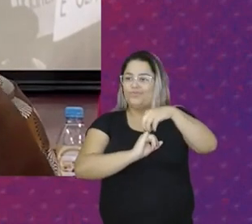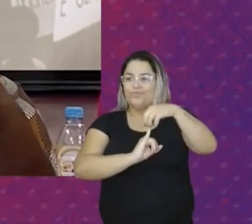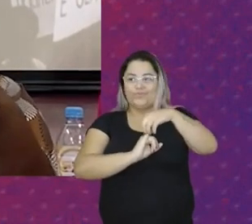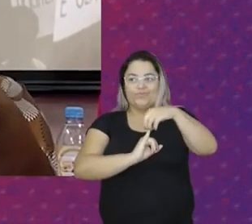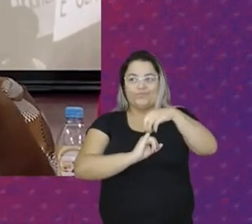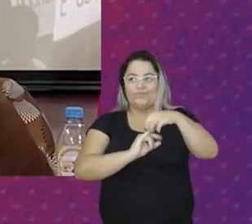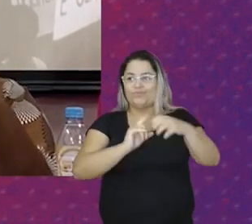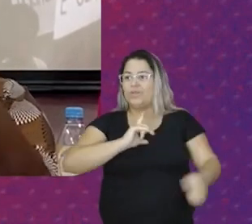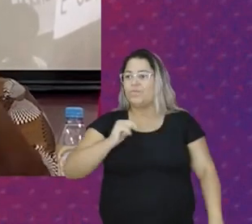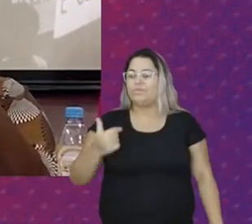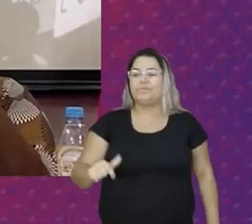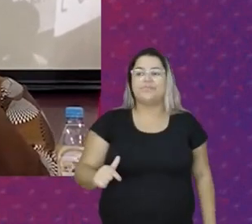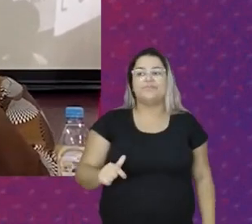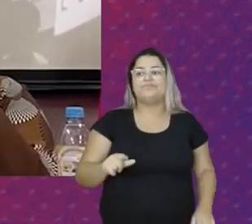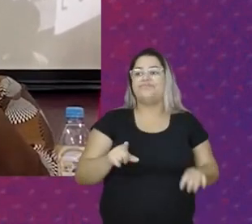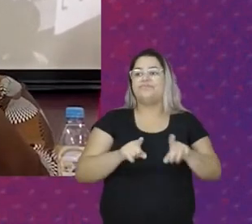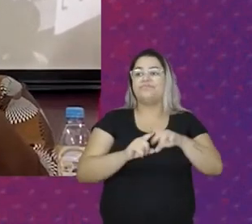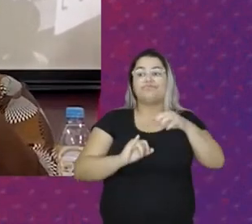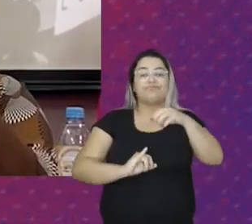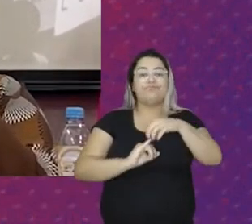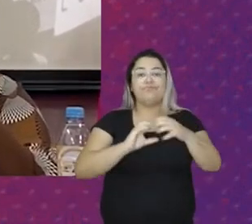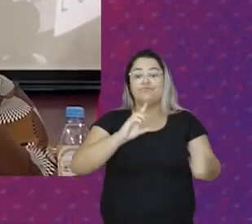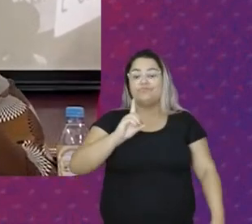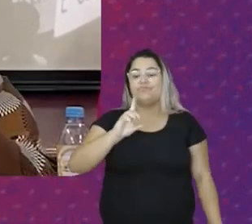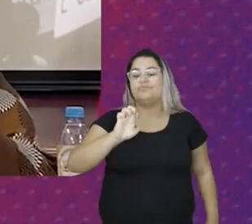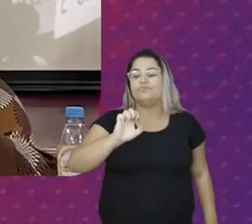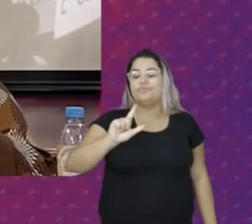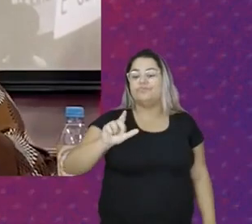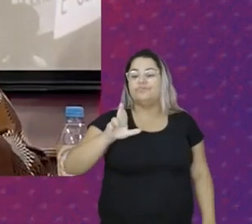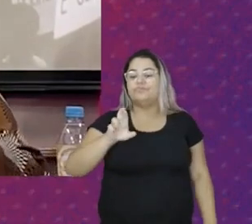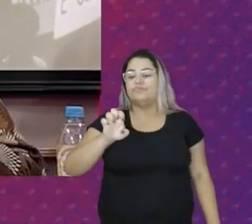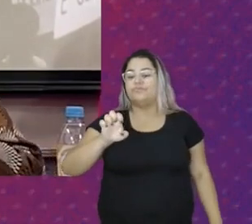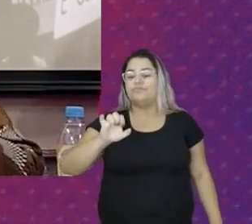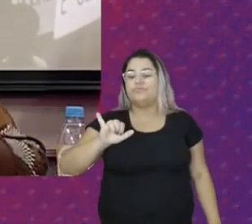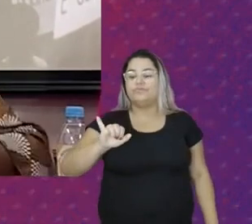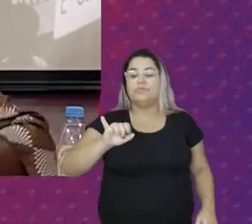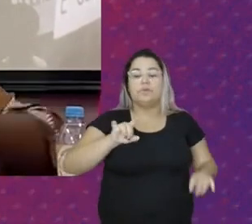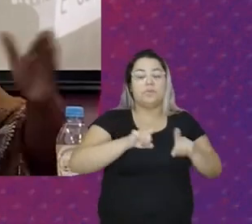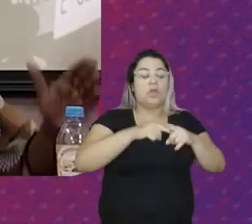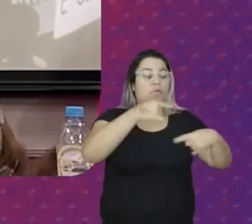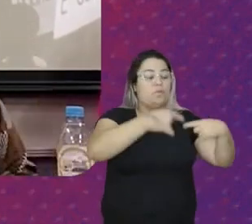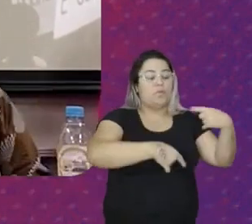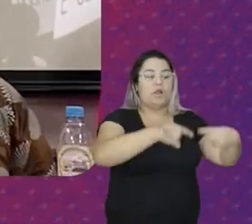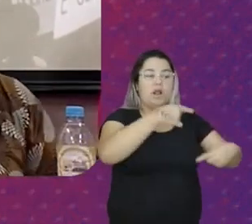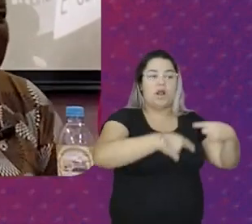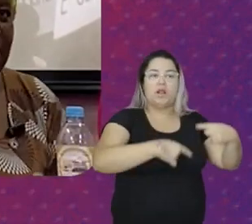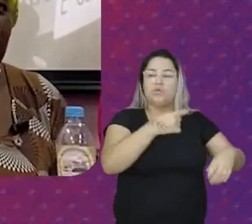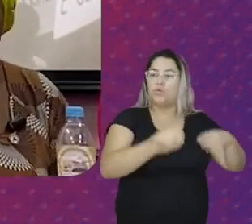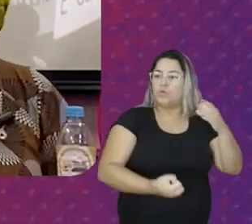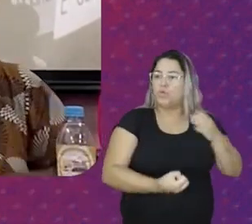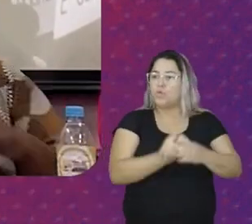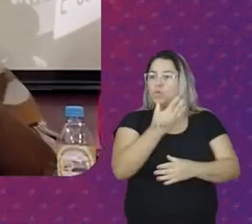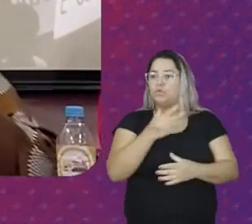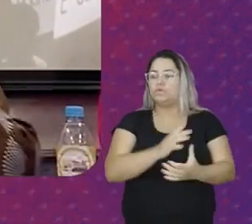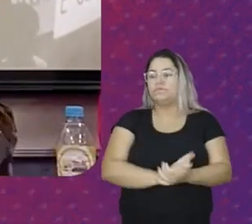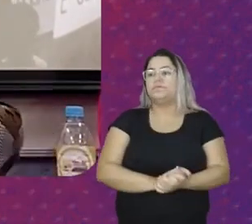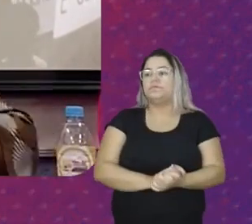campus da Universidade Federal de São João del Rei. Todas essas são políticas que serão construídas